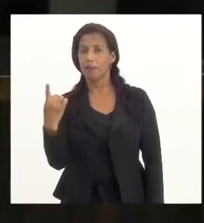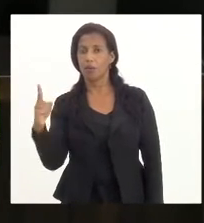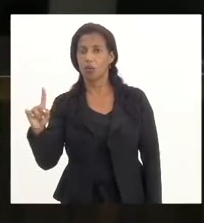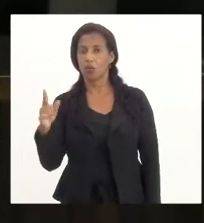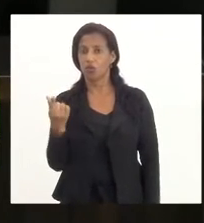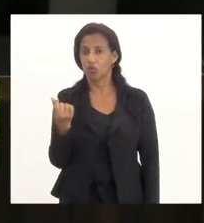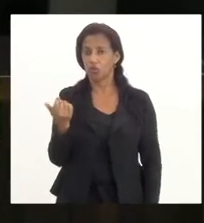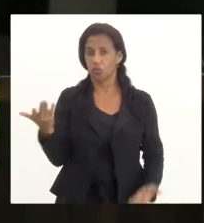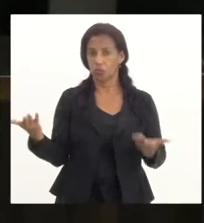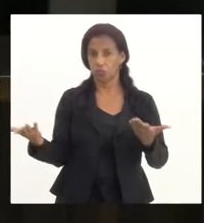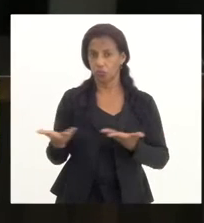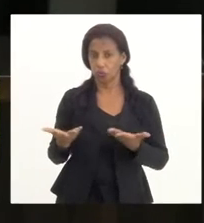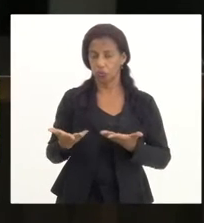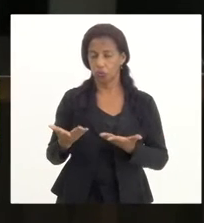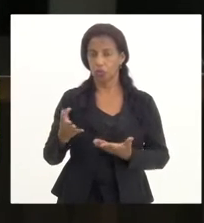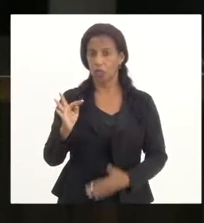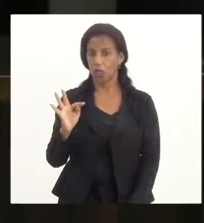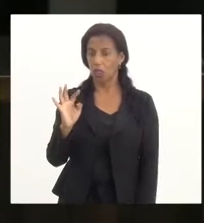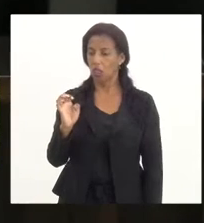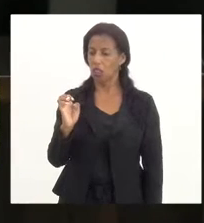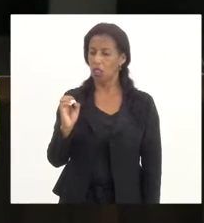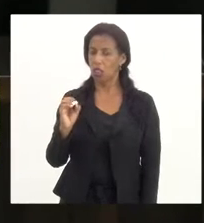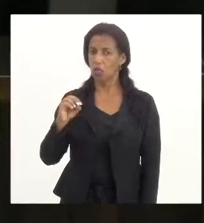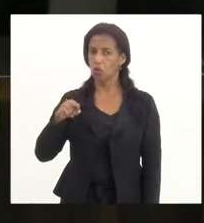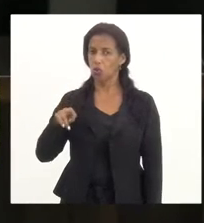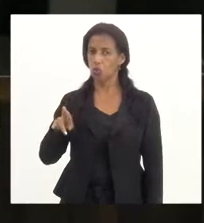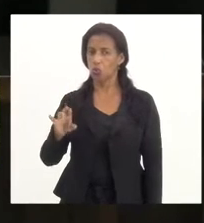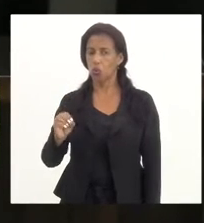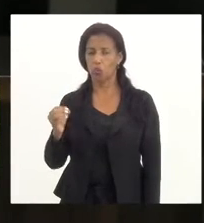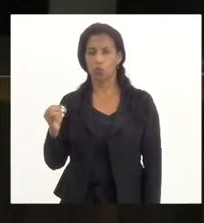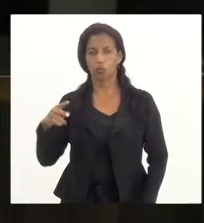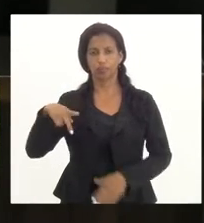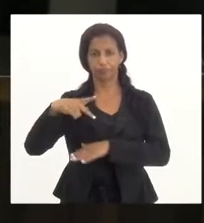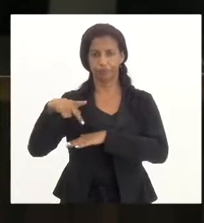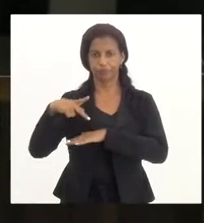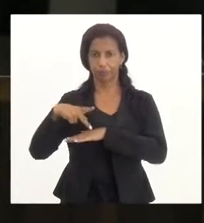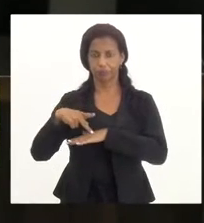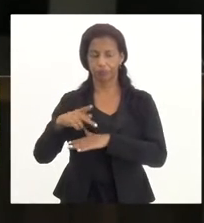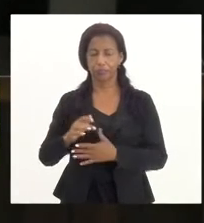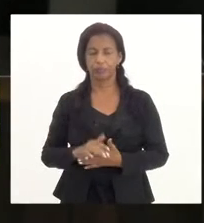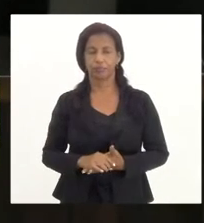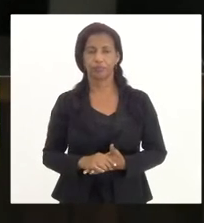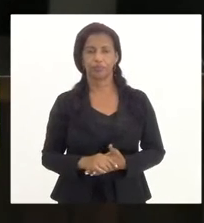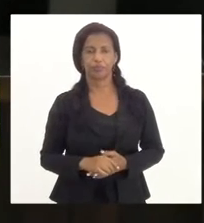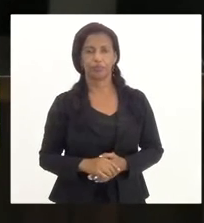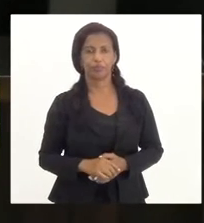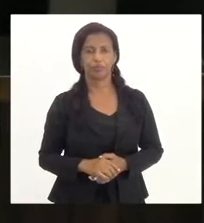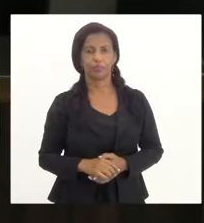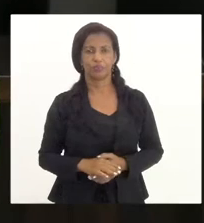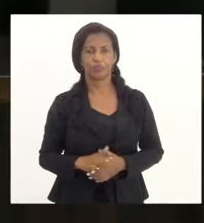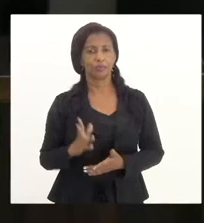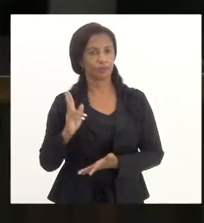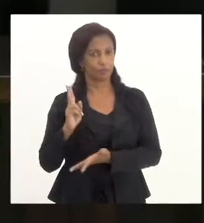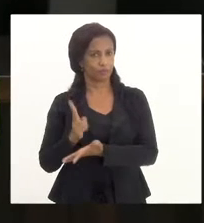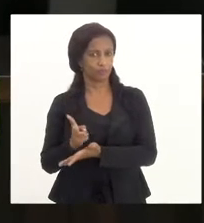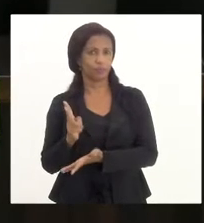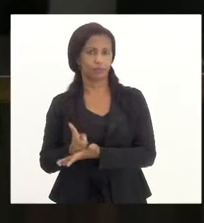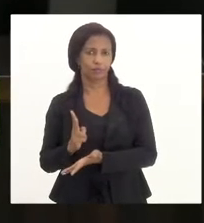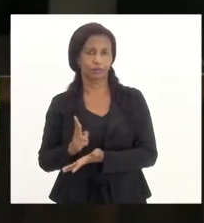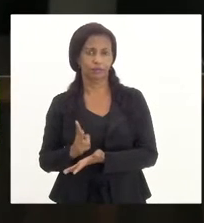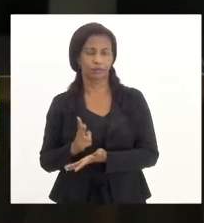que o Tesouro Nacional O Tesouro Nacional e é ainda